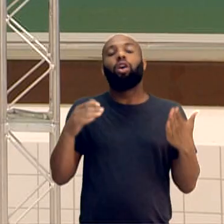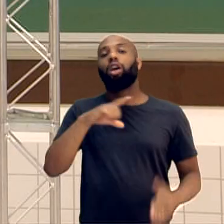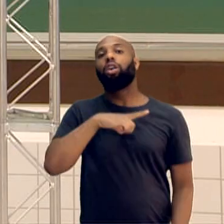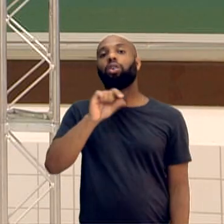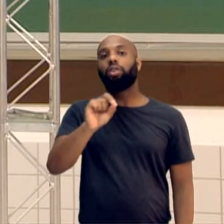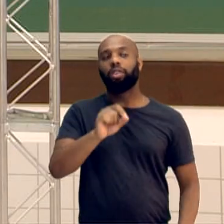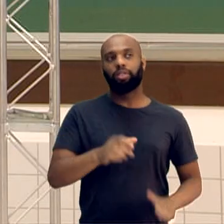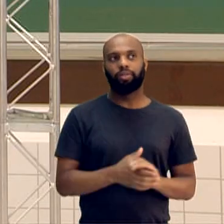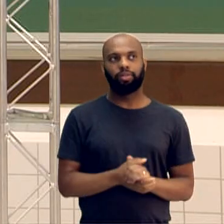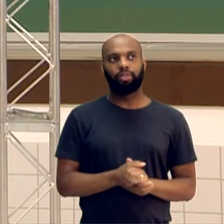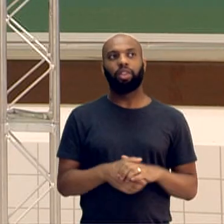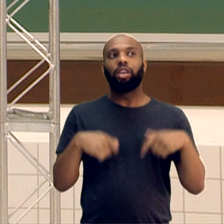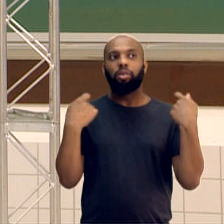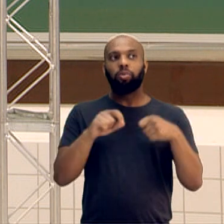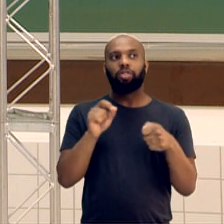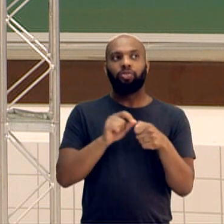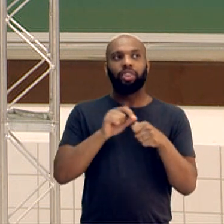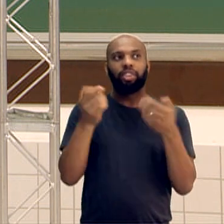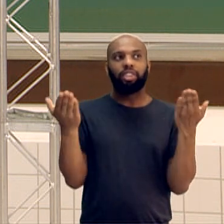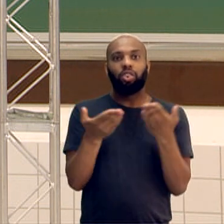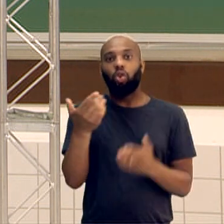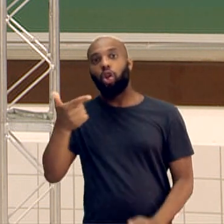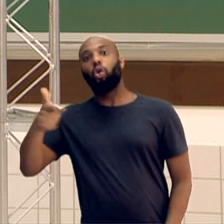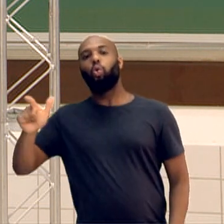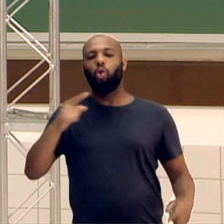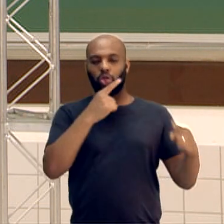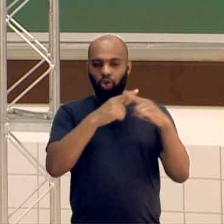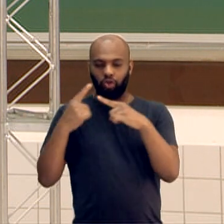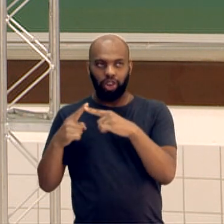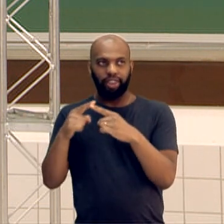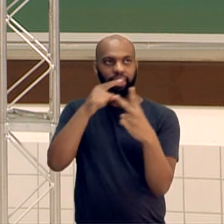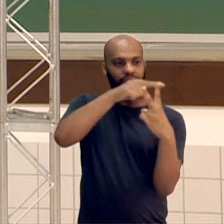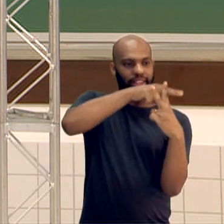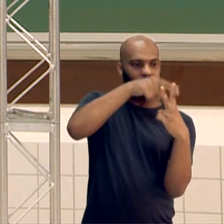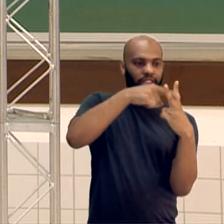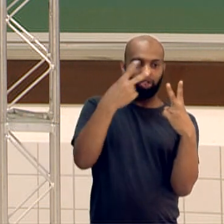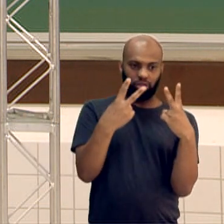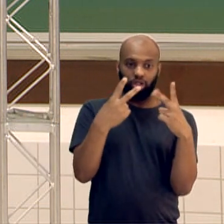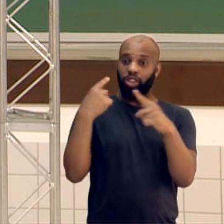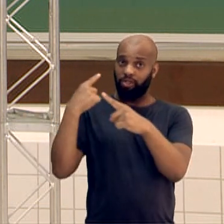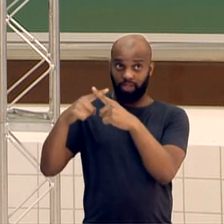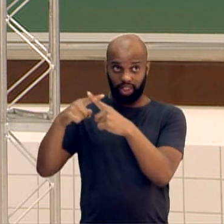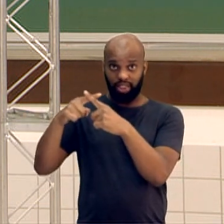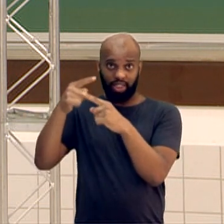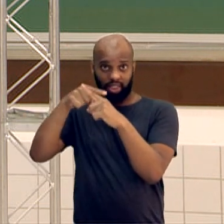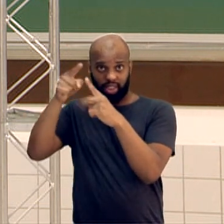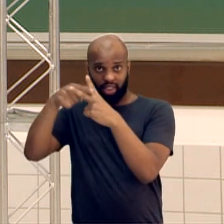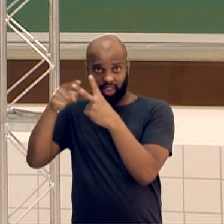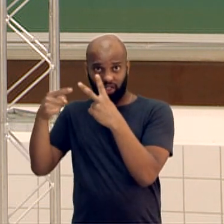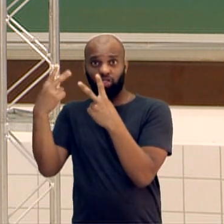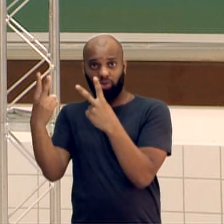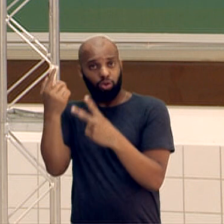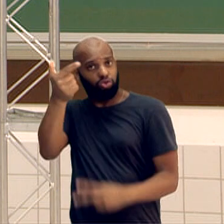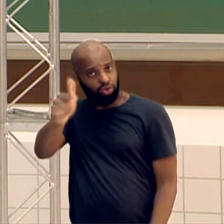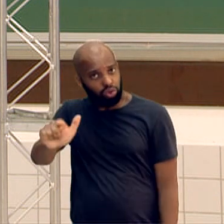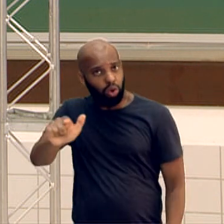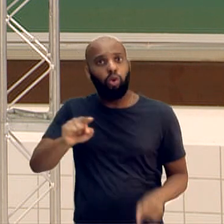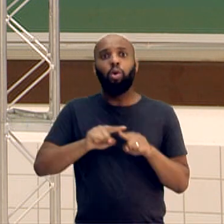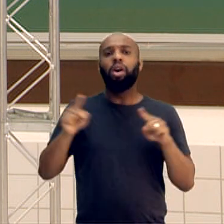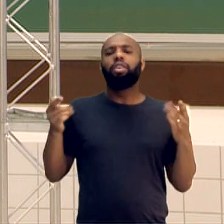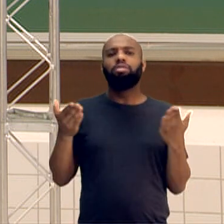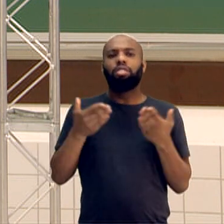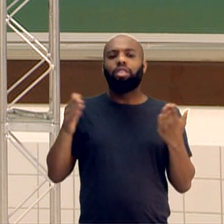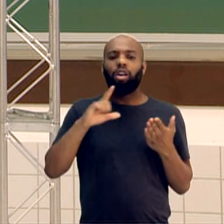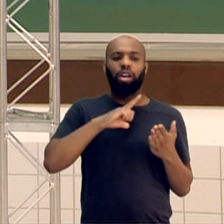então, que realizar agora o outro produto. Raiz de 2 vezes raiz de 2. Só que, ó,